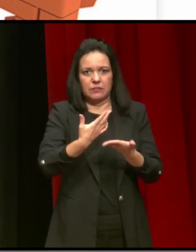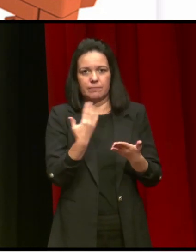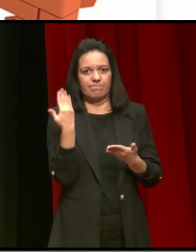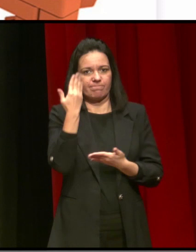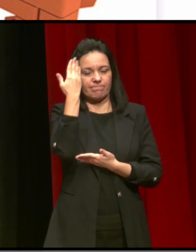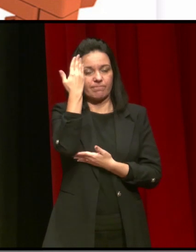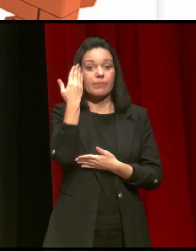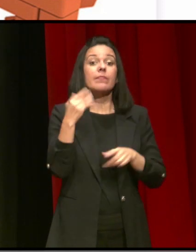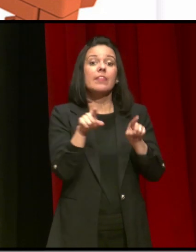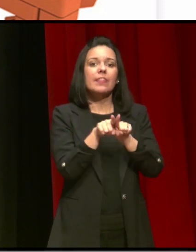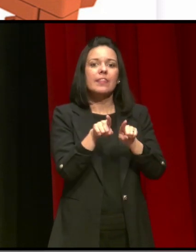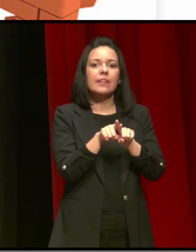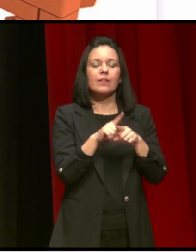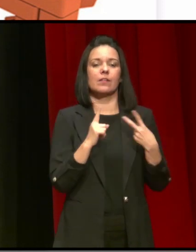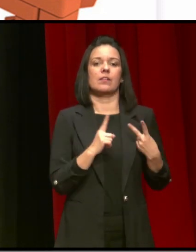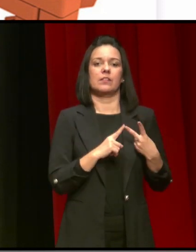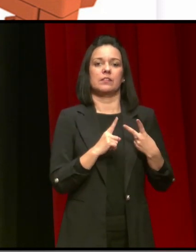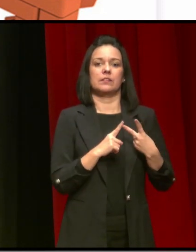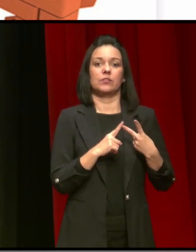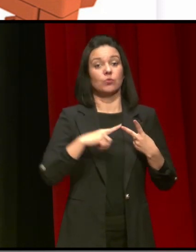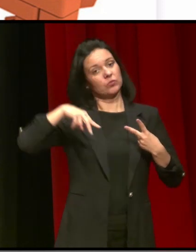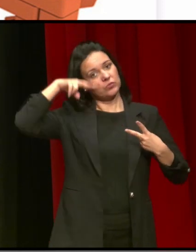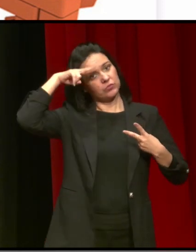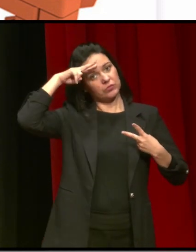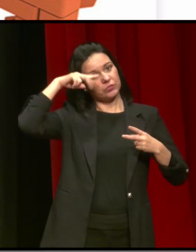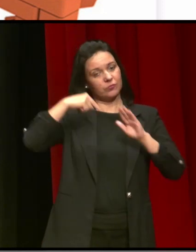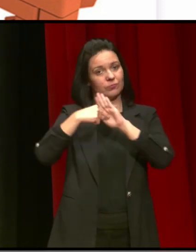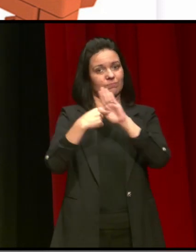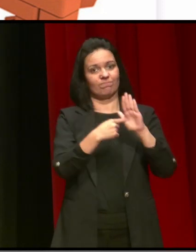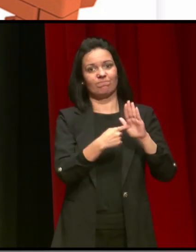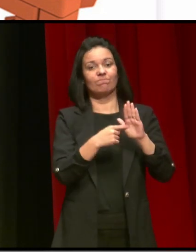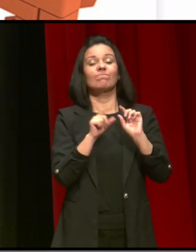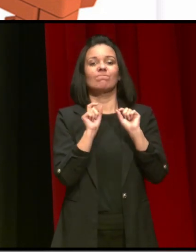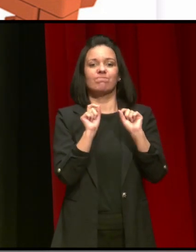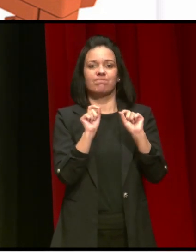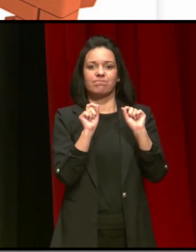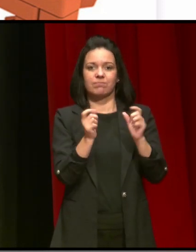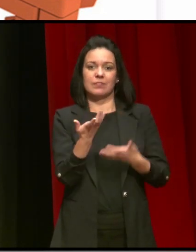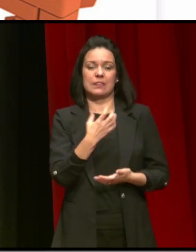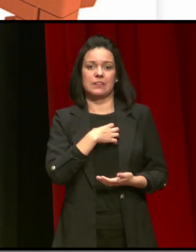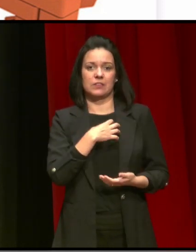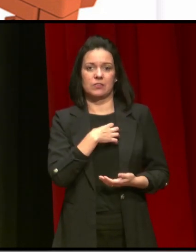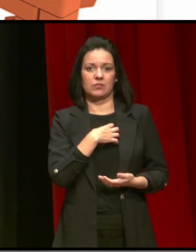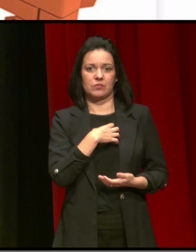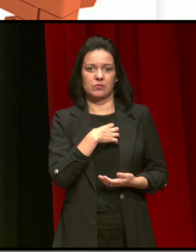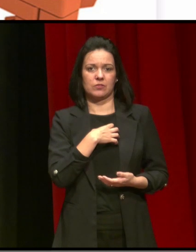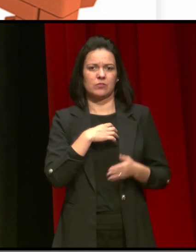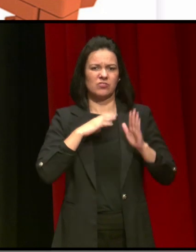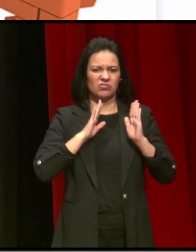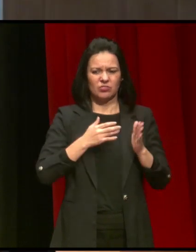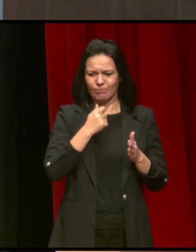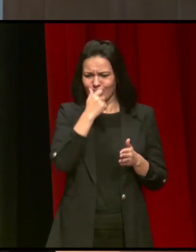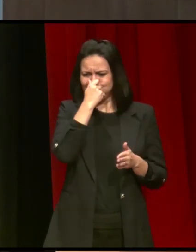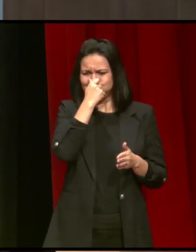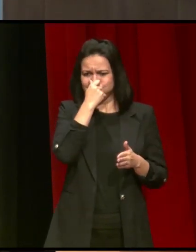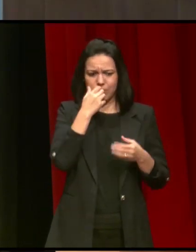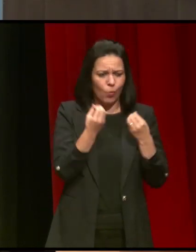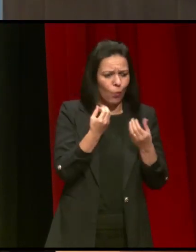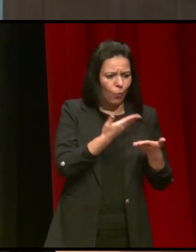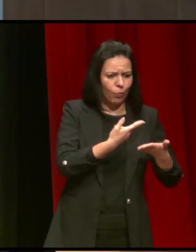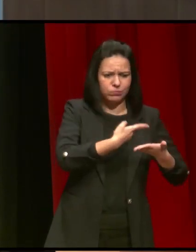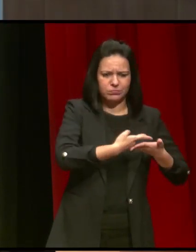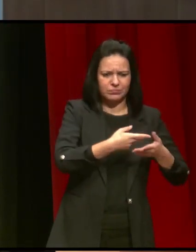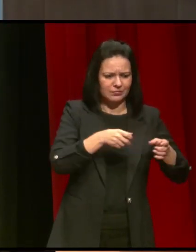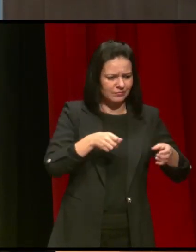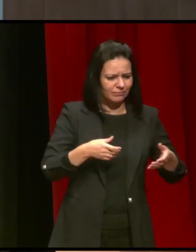A segunda barreira que tinha na história, qual é que era? Era física, porque não estava a casa lotada, e como é que vai entrar com esse cara na